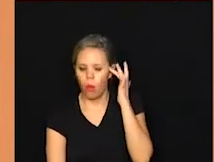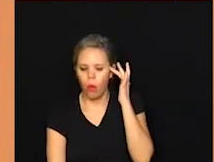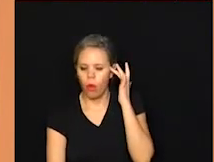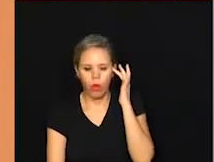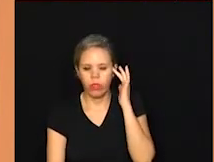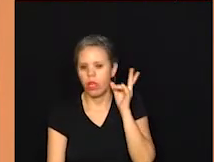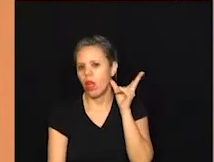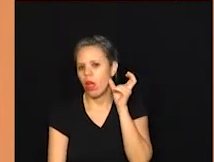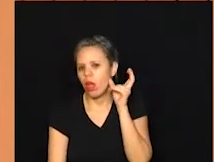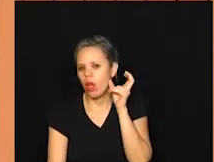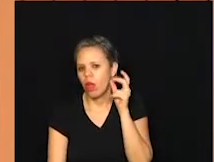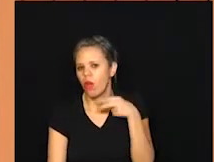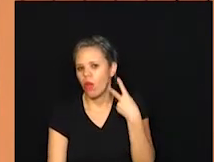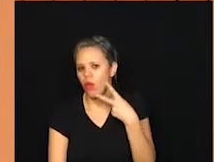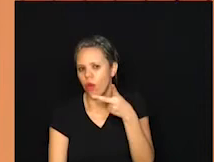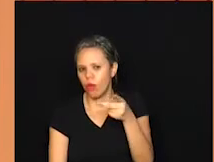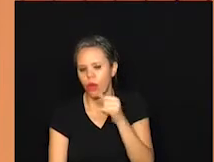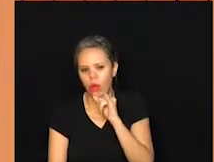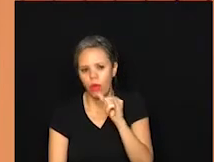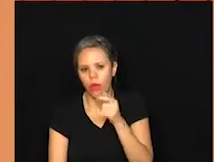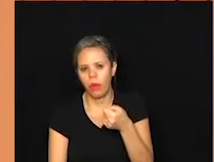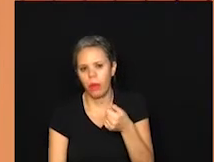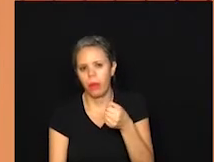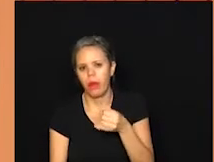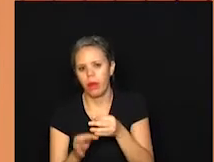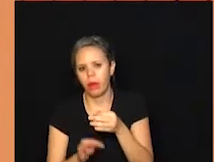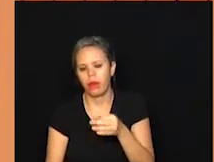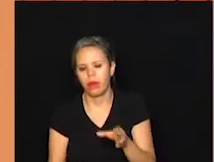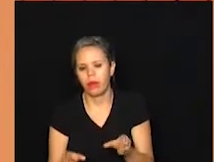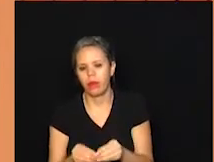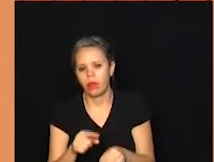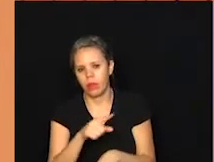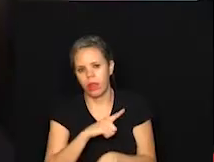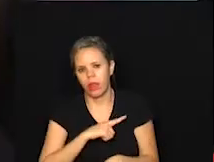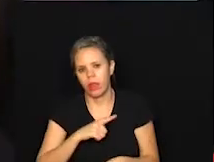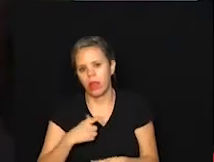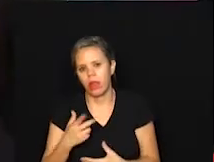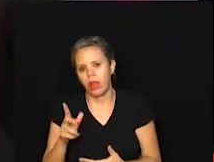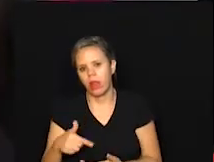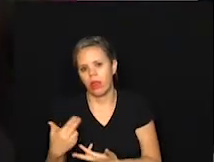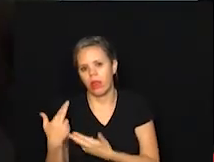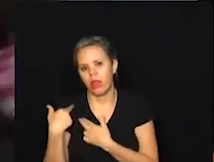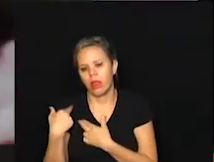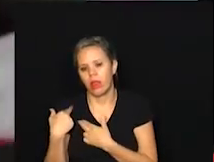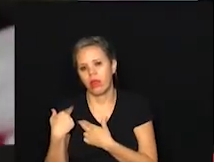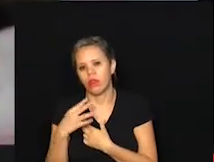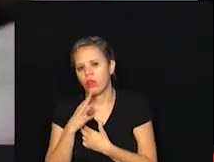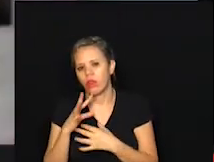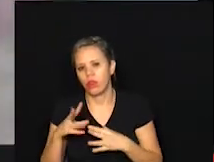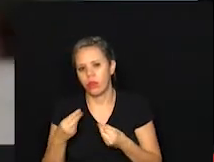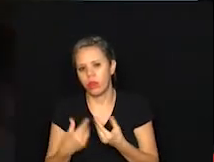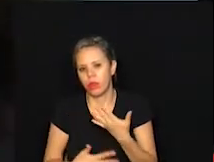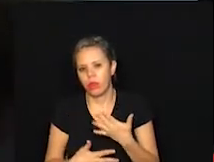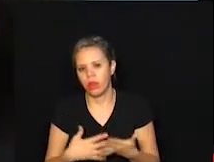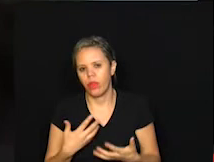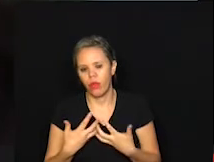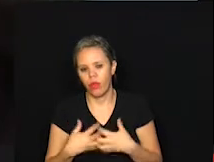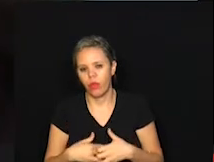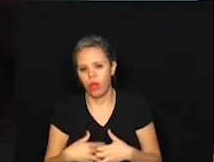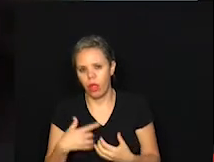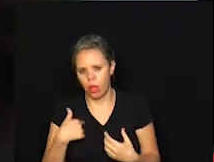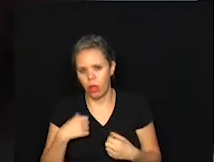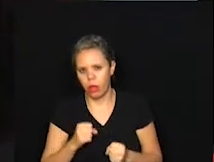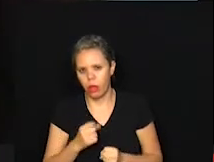áudio. Se a vereadora permitir, eu vou falar um pouquinho. Eu queria que ela falasse, porque ela ali é quem comanda e conhece muito bem como funciona, mas eu